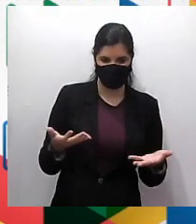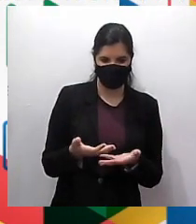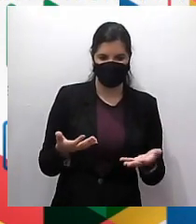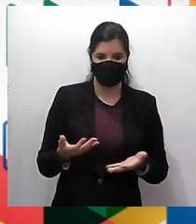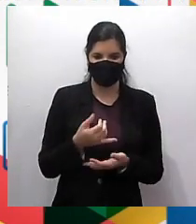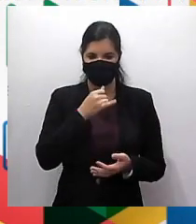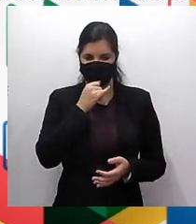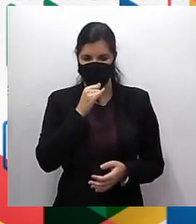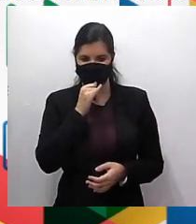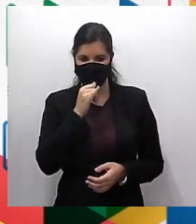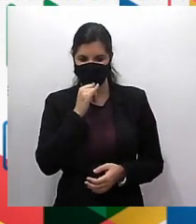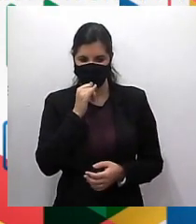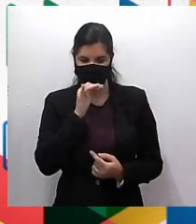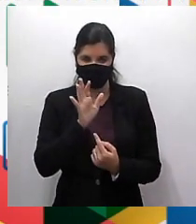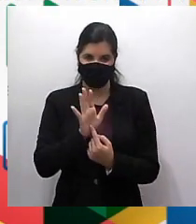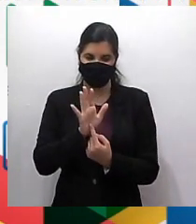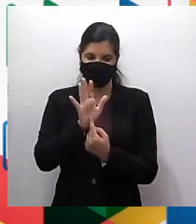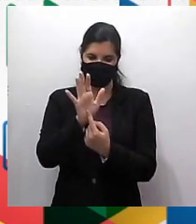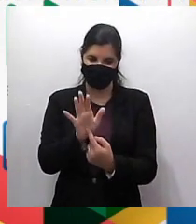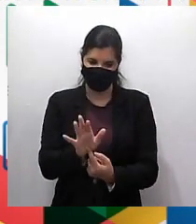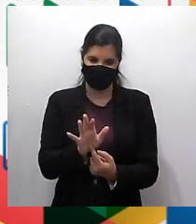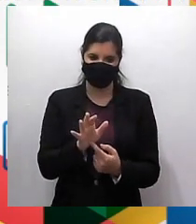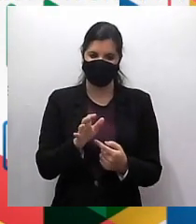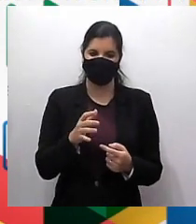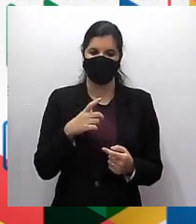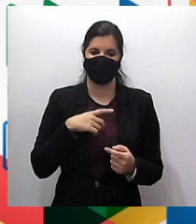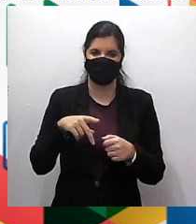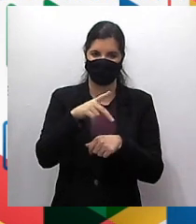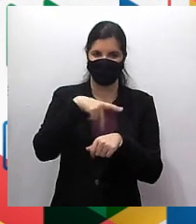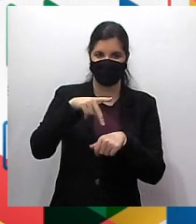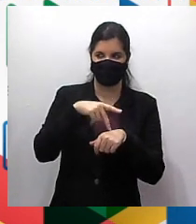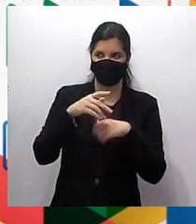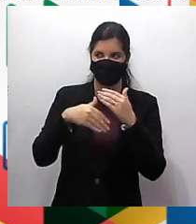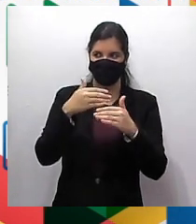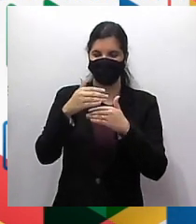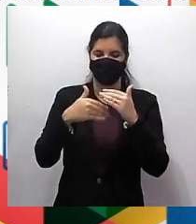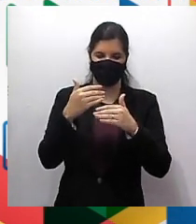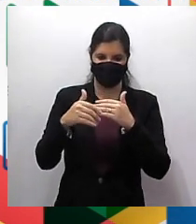por exemplo, eu trago agora para vocês a classificação de país desenvolvido por 2